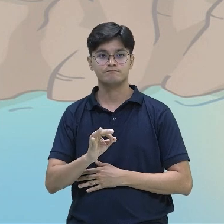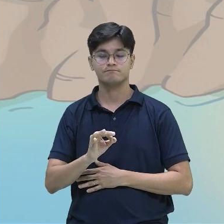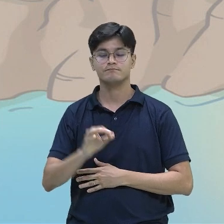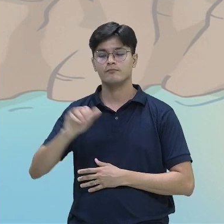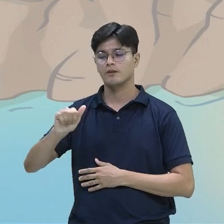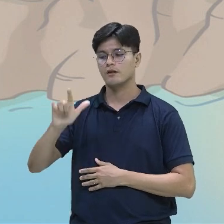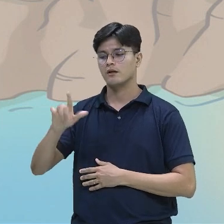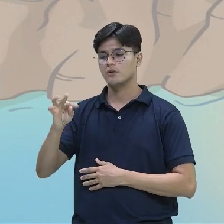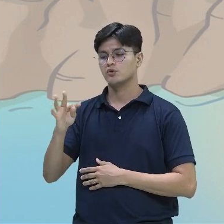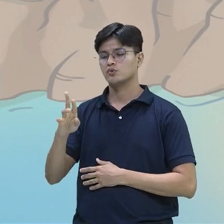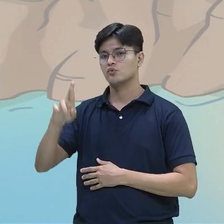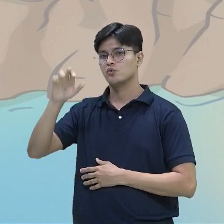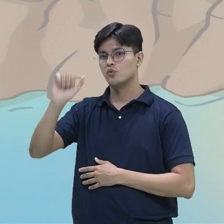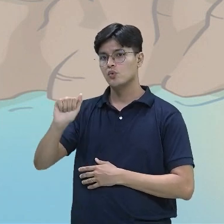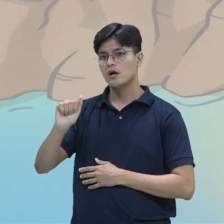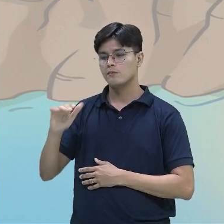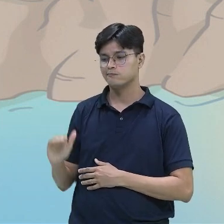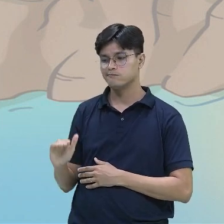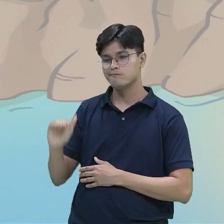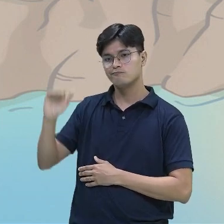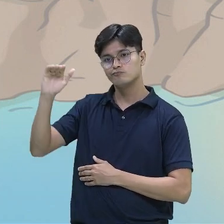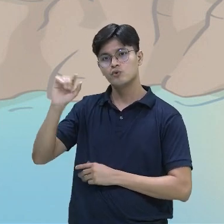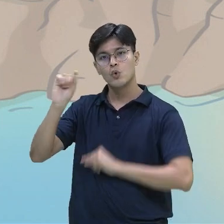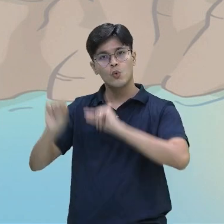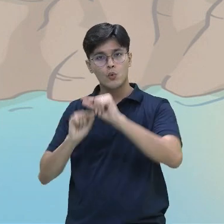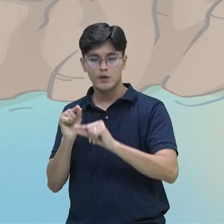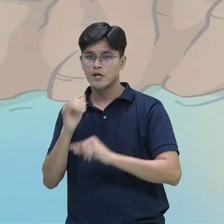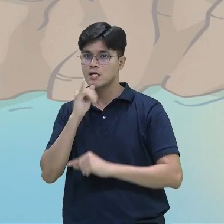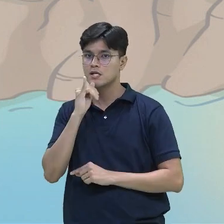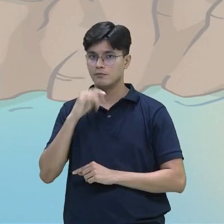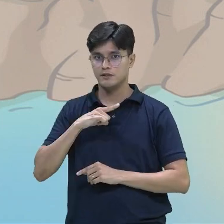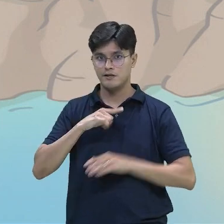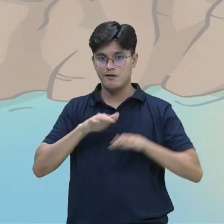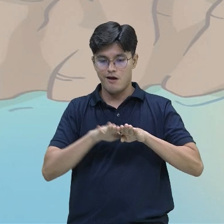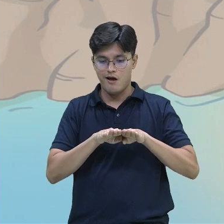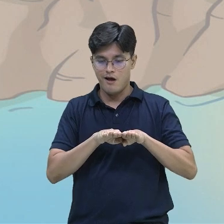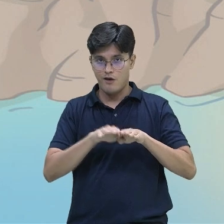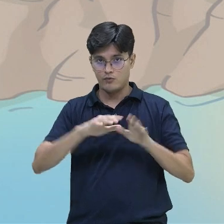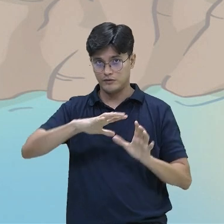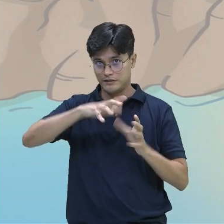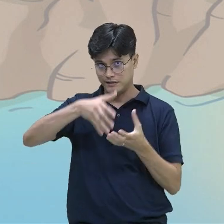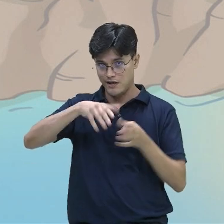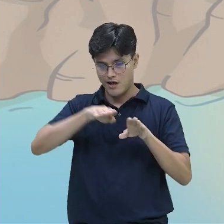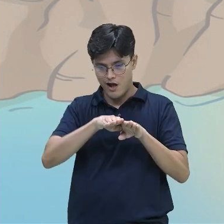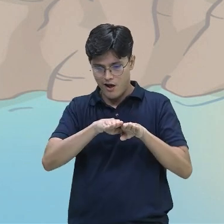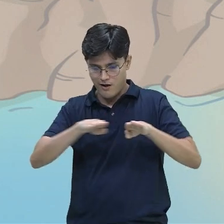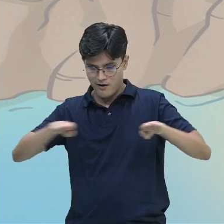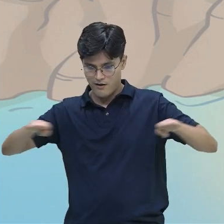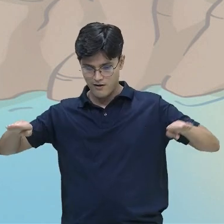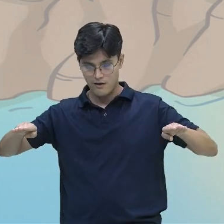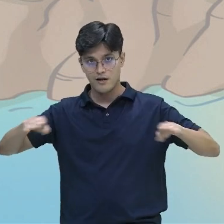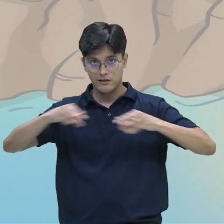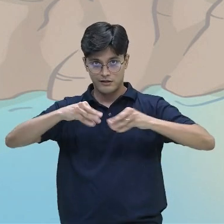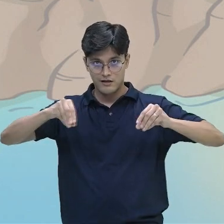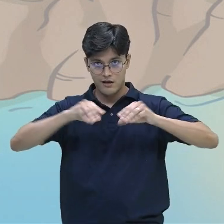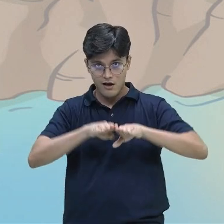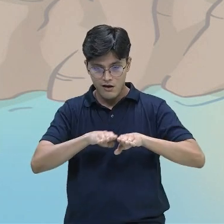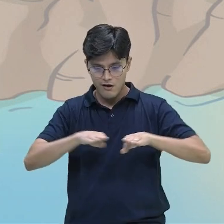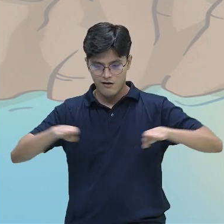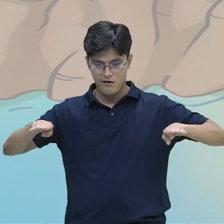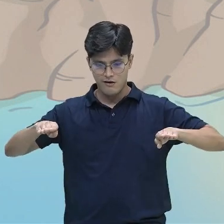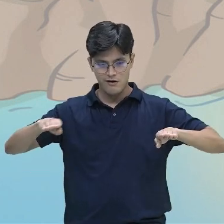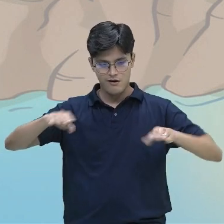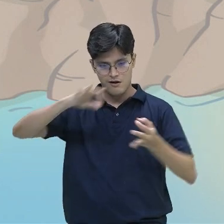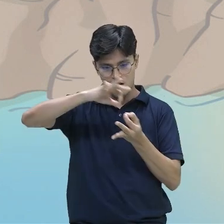sua base para cima. Então, ali da superfície terrestre para cima, tá bom? Por exemplo, um prédio. Ah, esse prédio tem